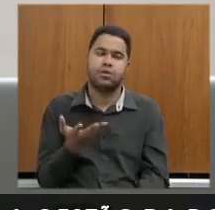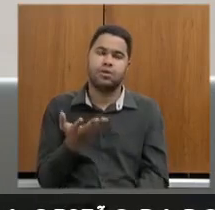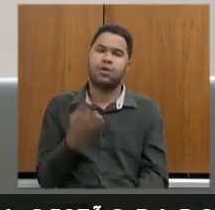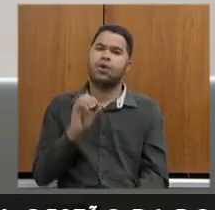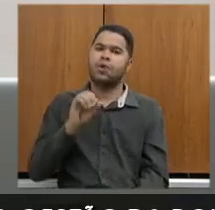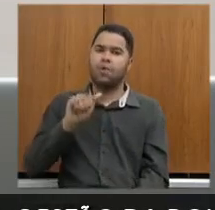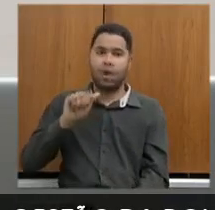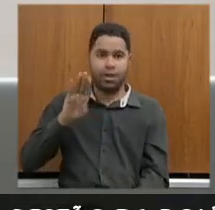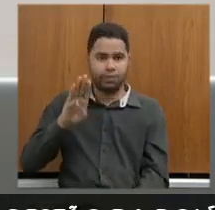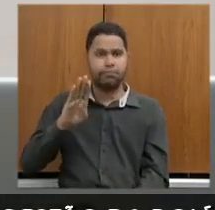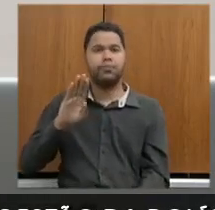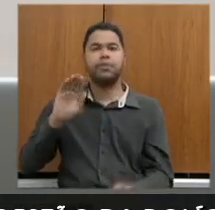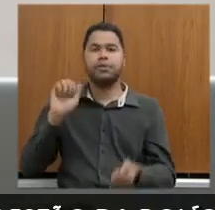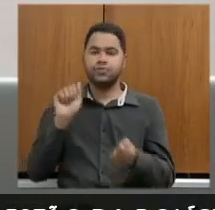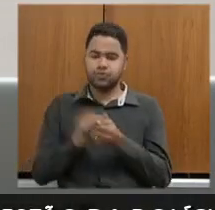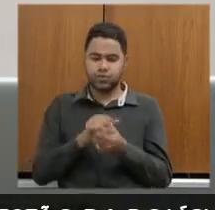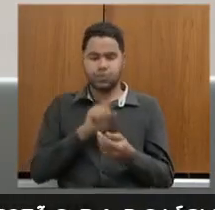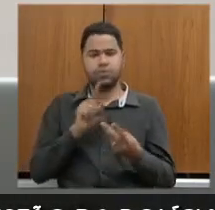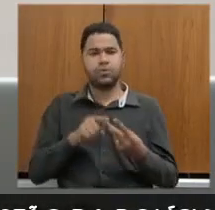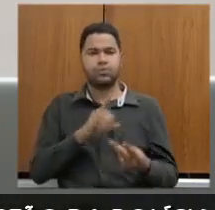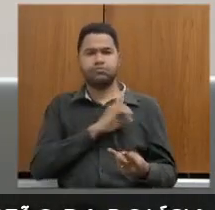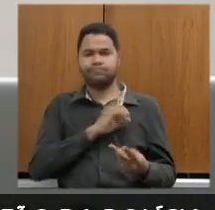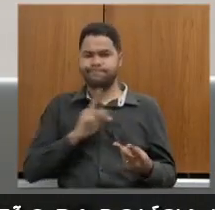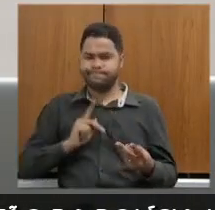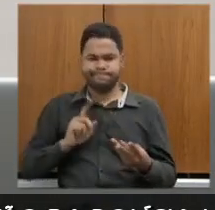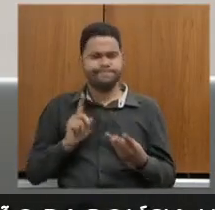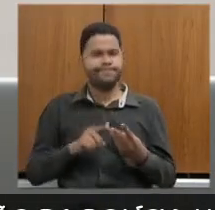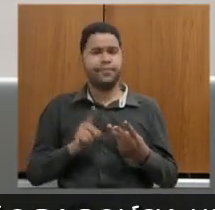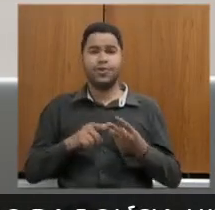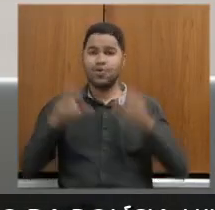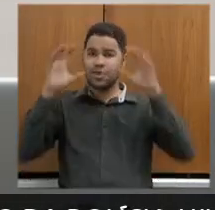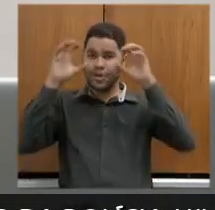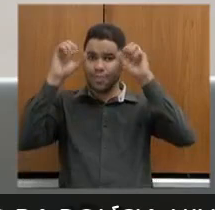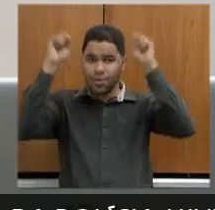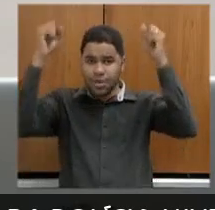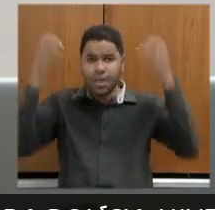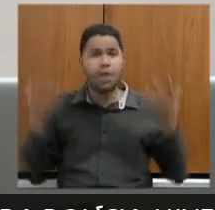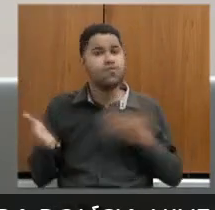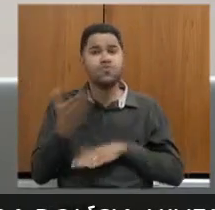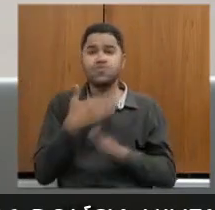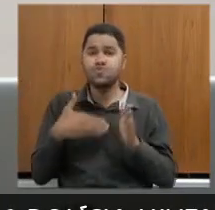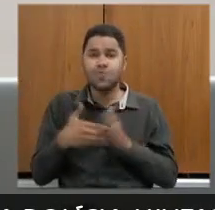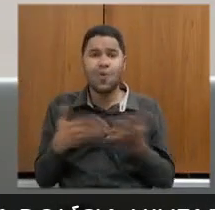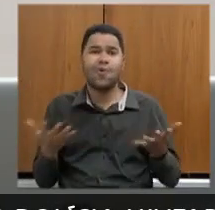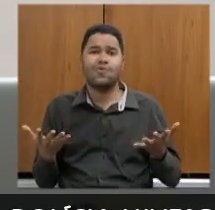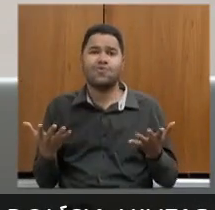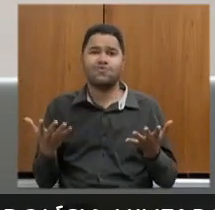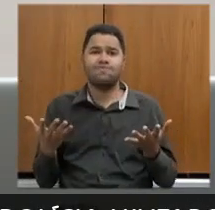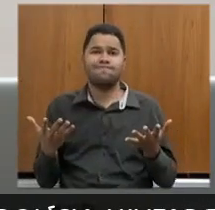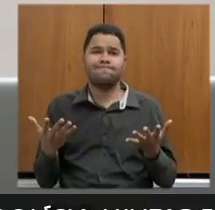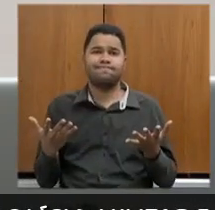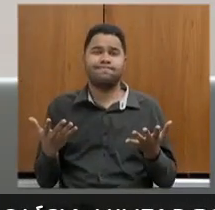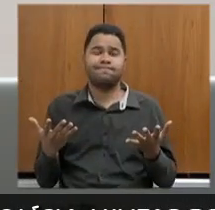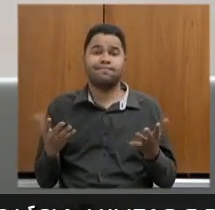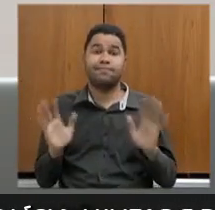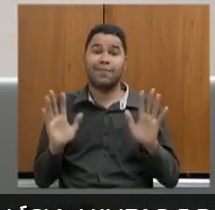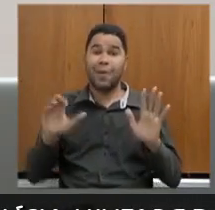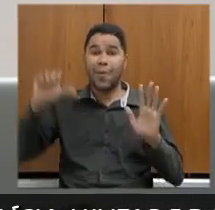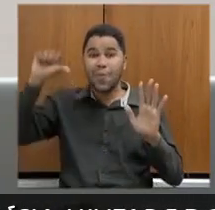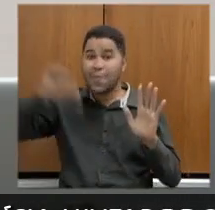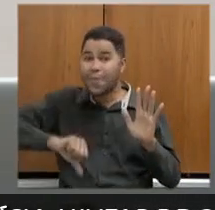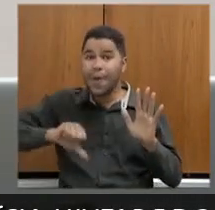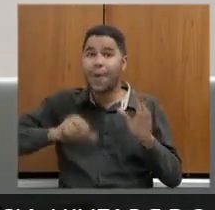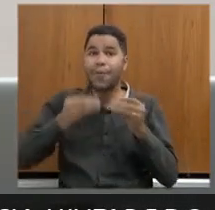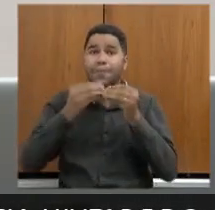tema que a UAB envolvida nós temos Defensoria Pública tribunal todo mundo afetado Mas o pior que